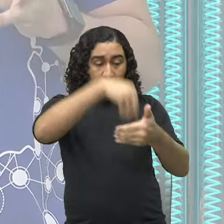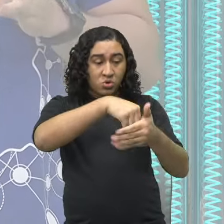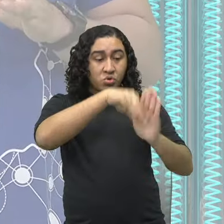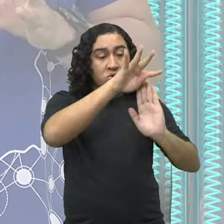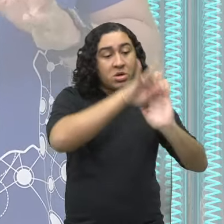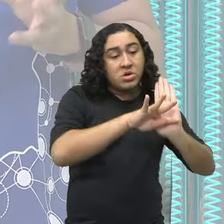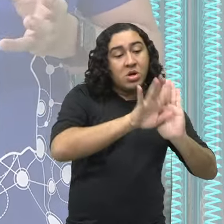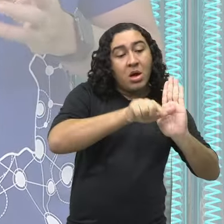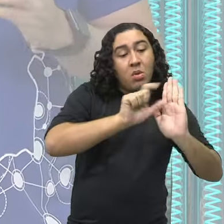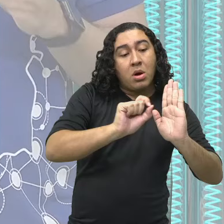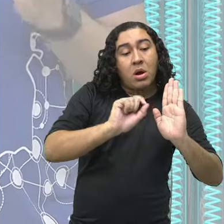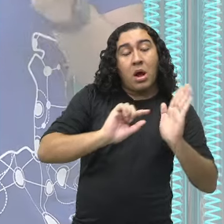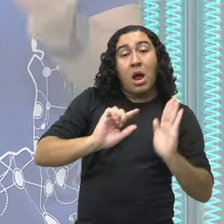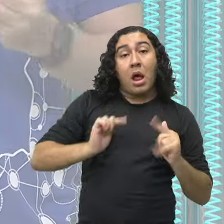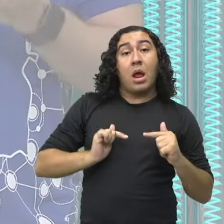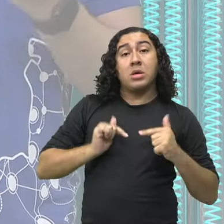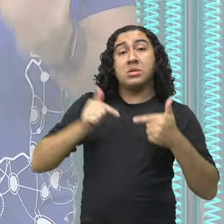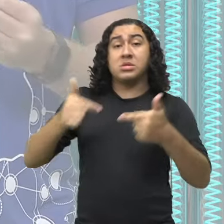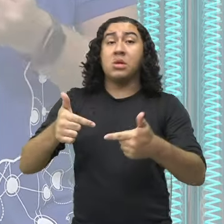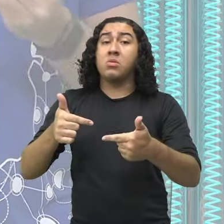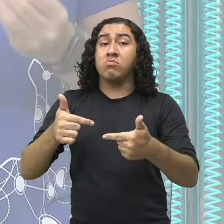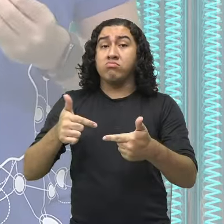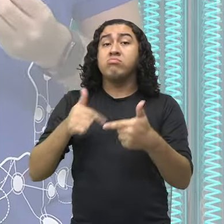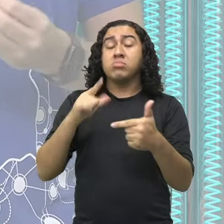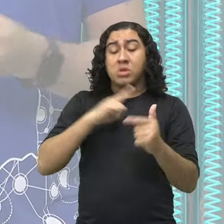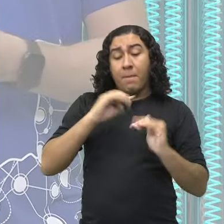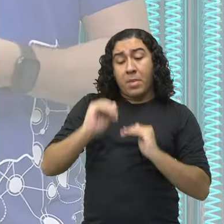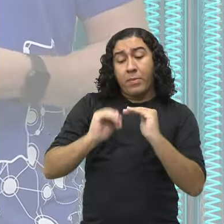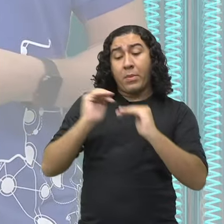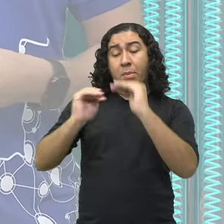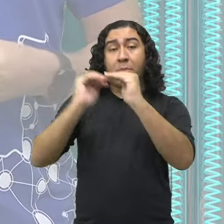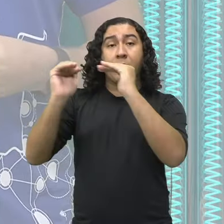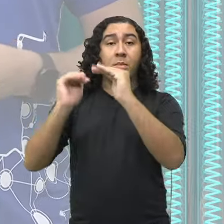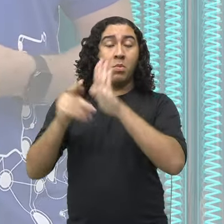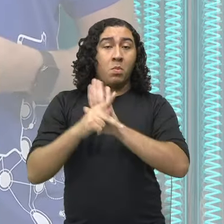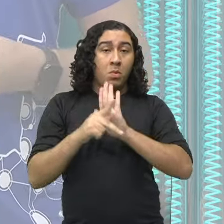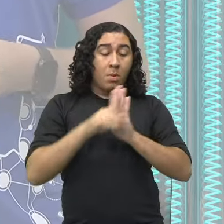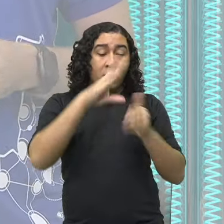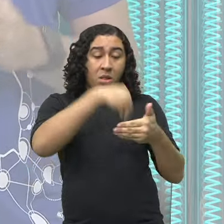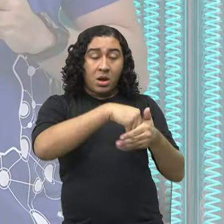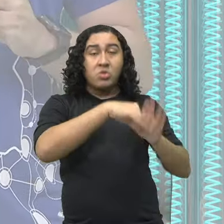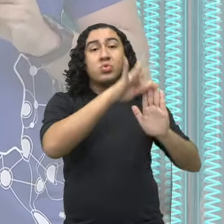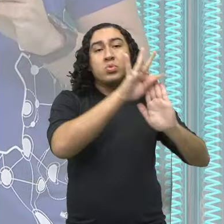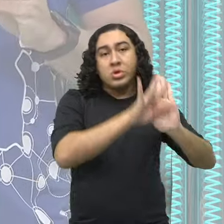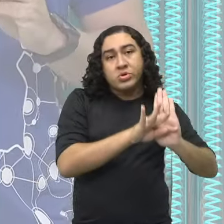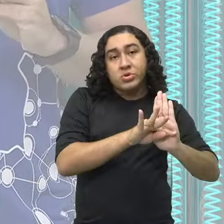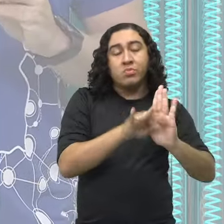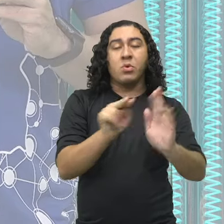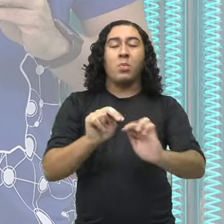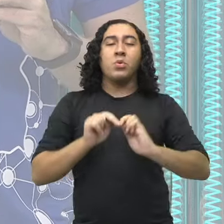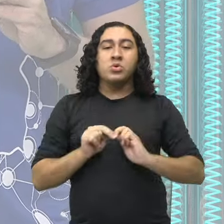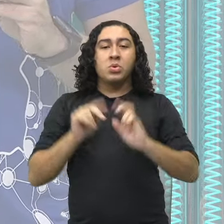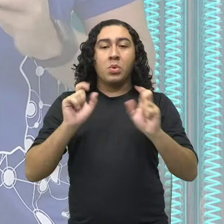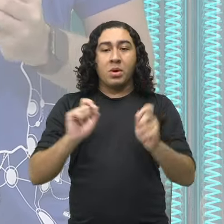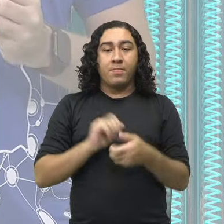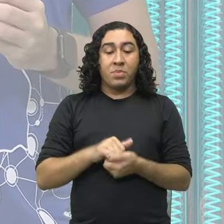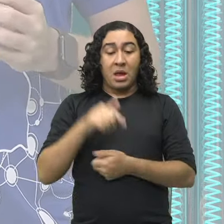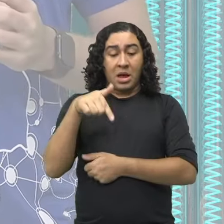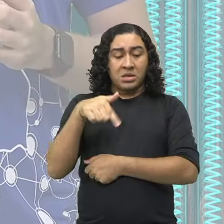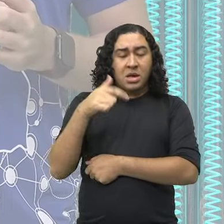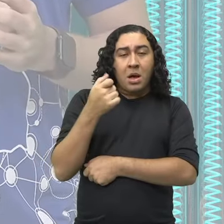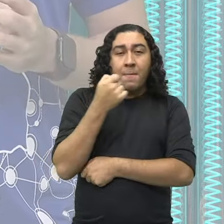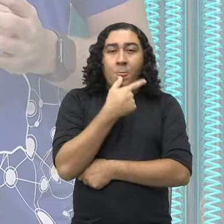na ação, né? Na ação que vai se desenrolar ali no enredo daquela história. Então, esse humor,